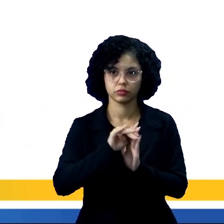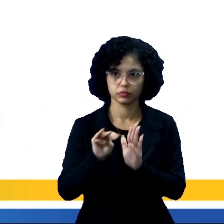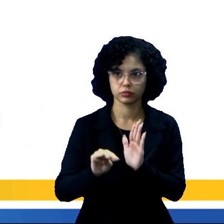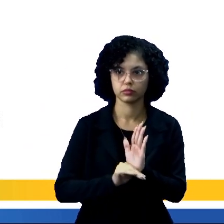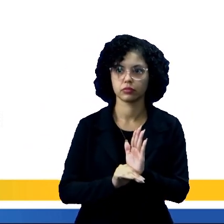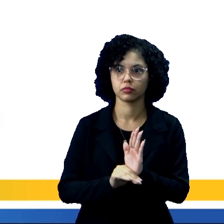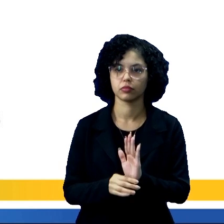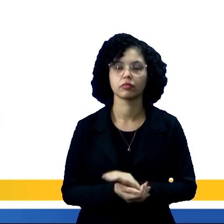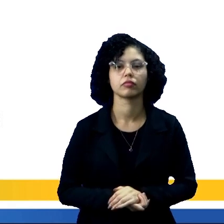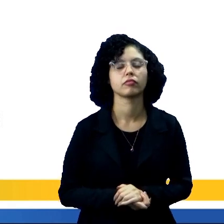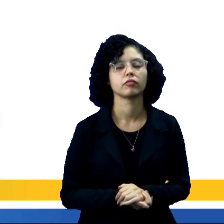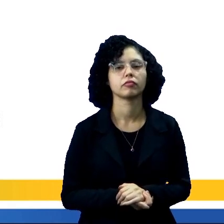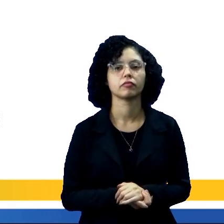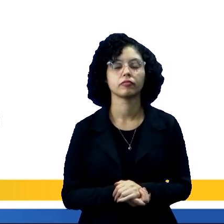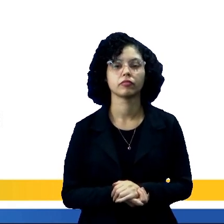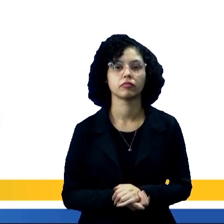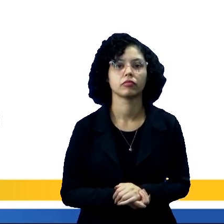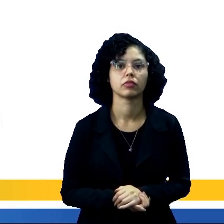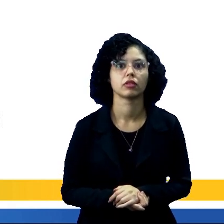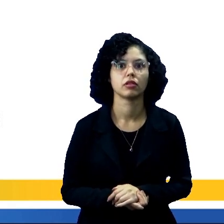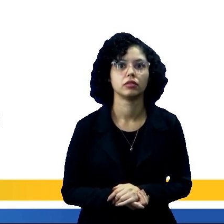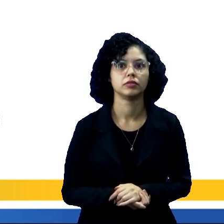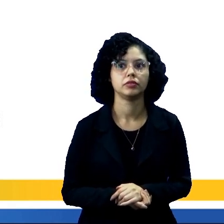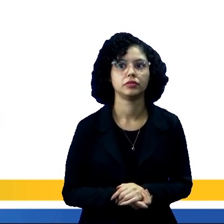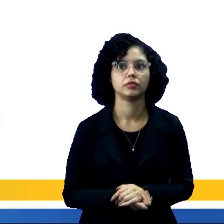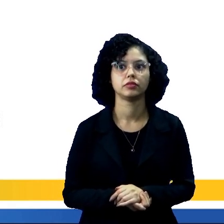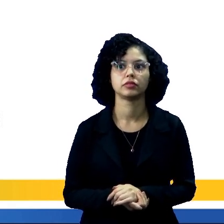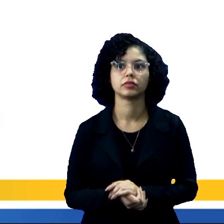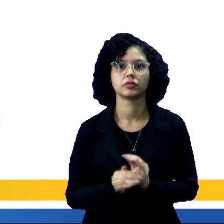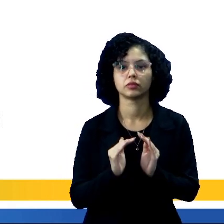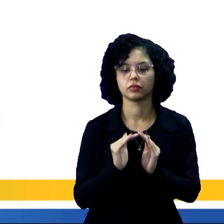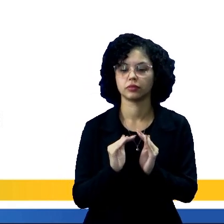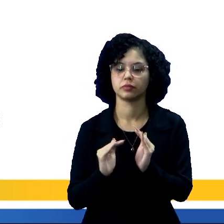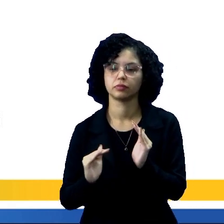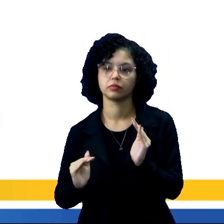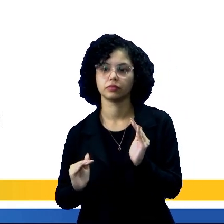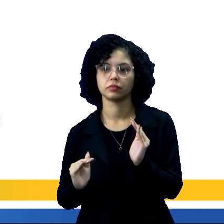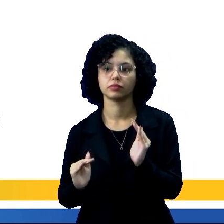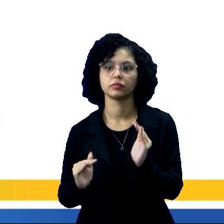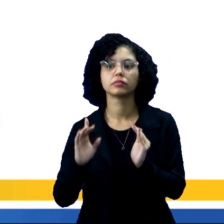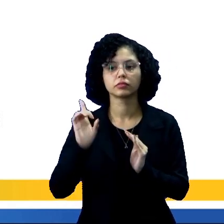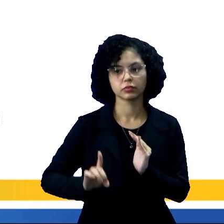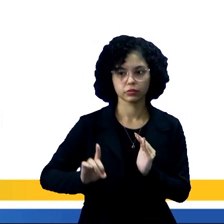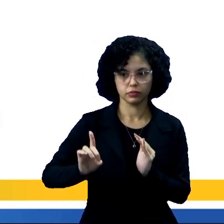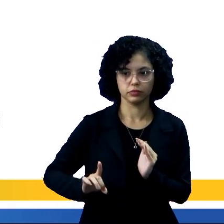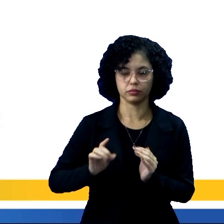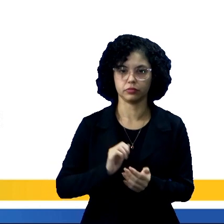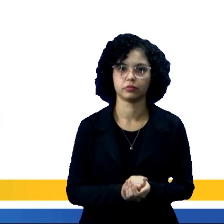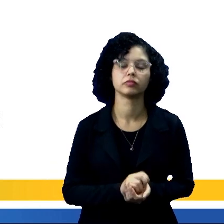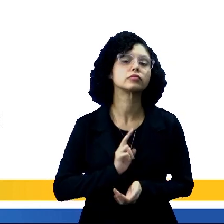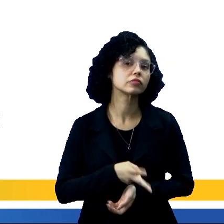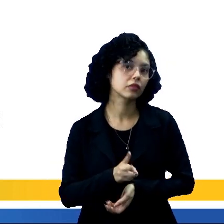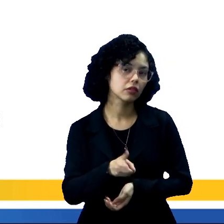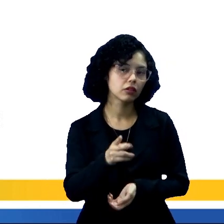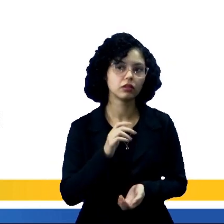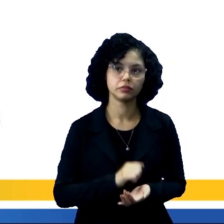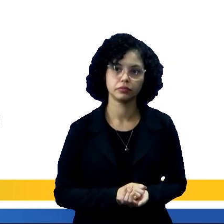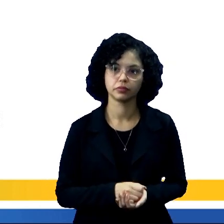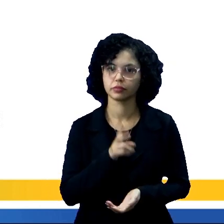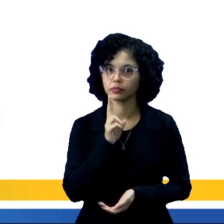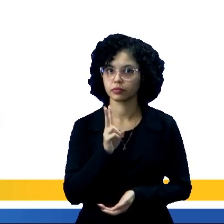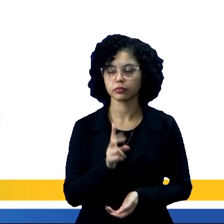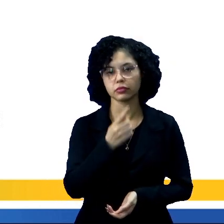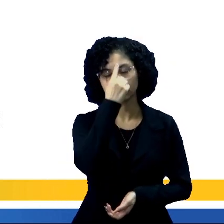baixo. Ou seja, ele só movimentou para a direita, mas continua sendo o